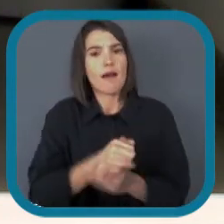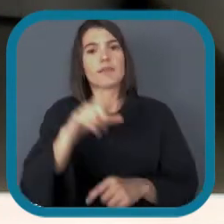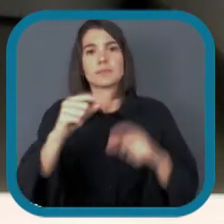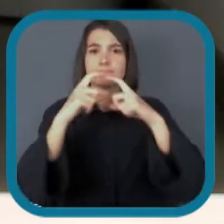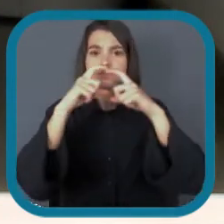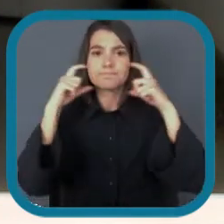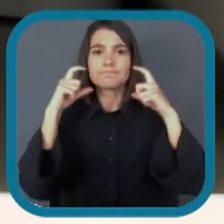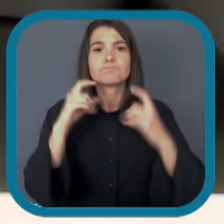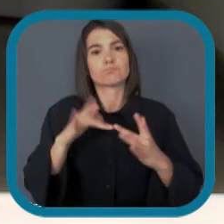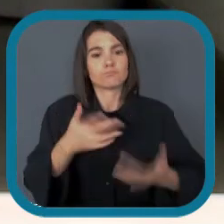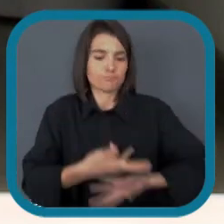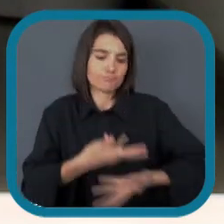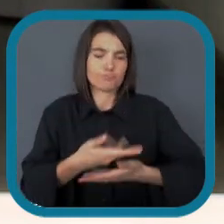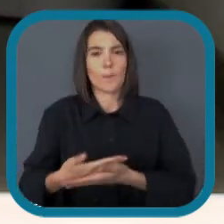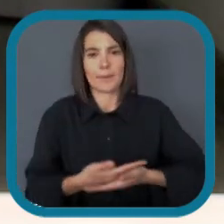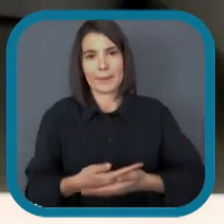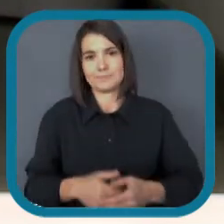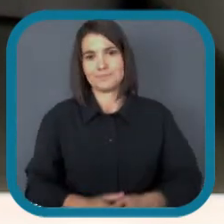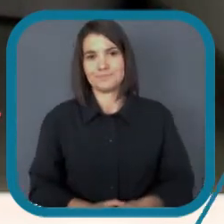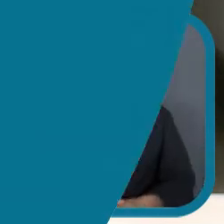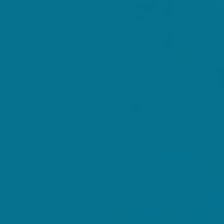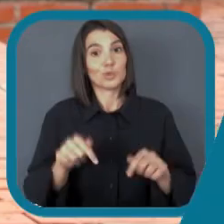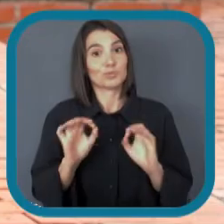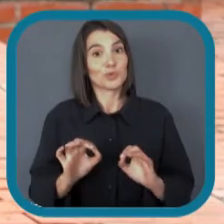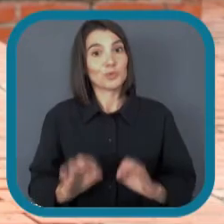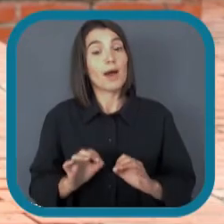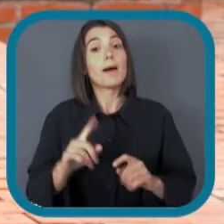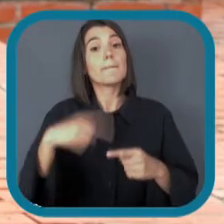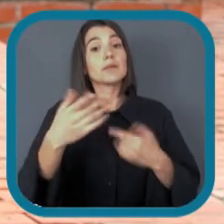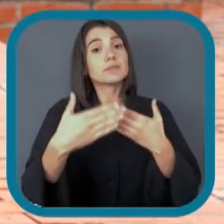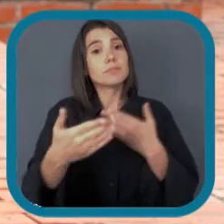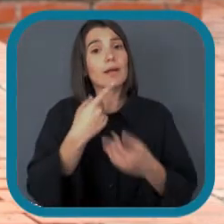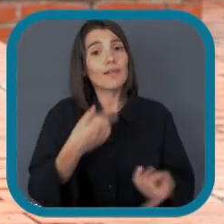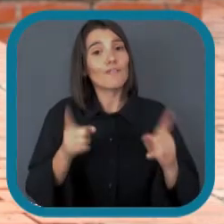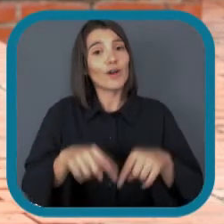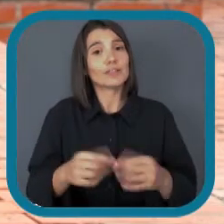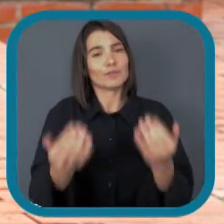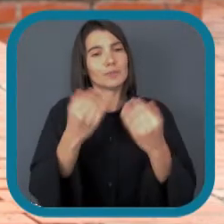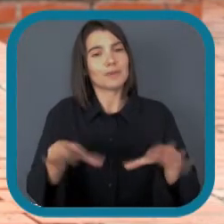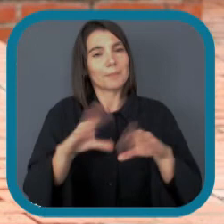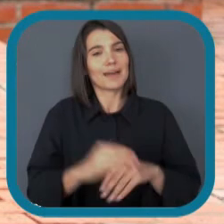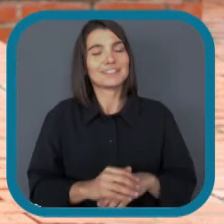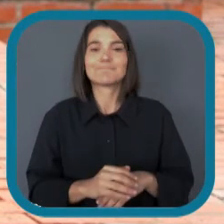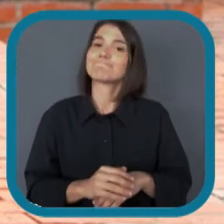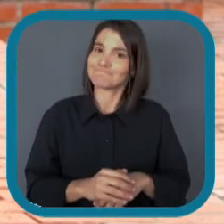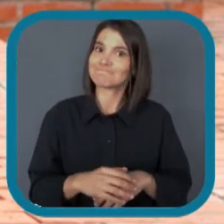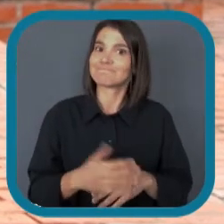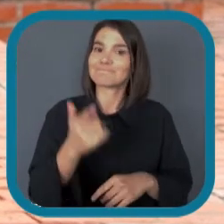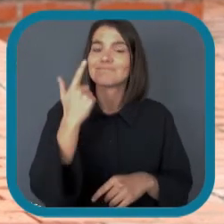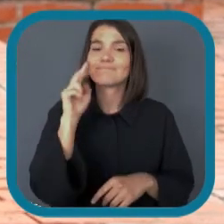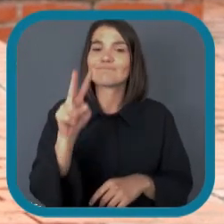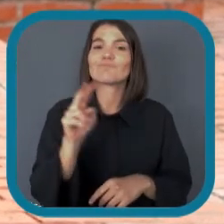e usar a máscara durante o contacto com o bebê. Por hoje é tudo, mas para a semana estamos de volta com mais